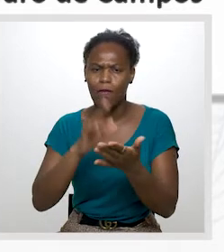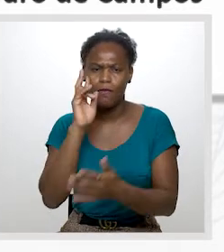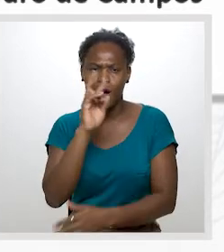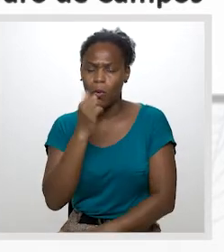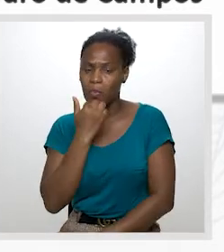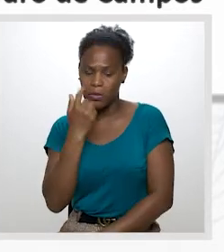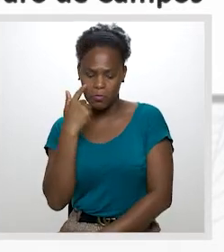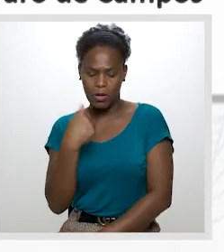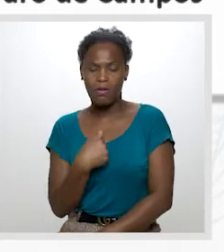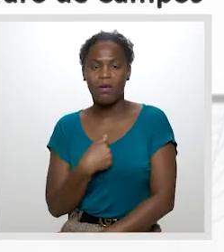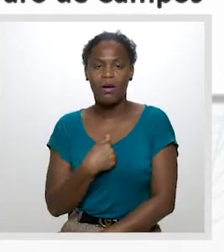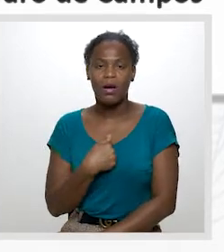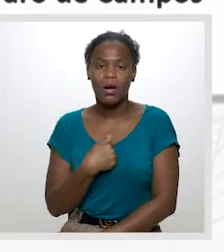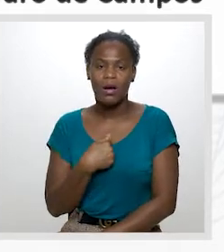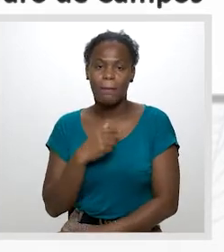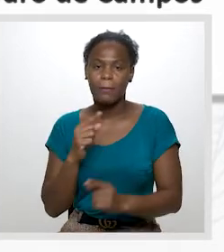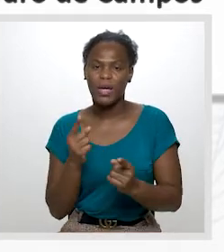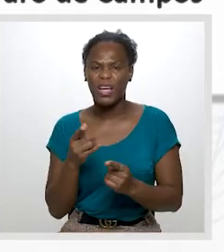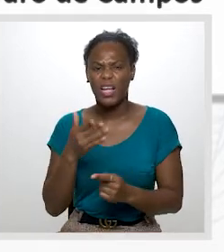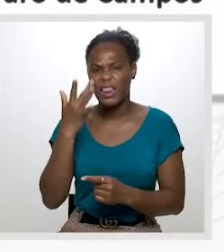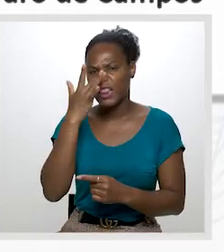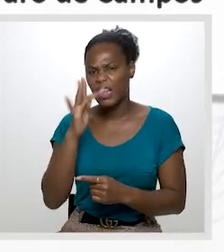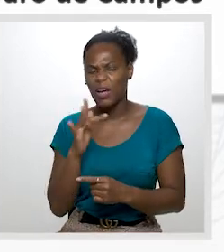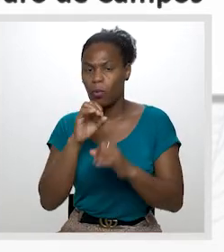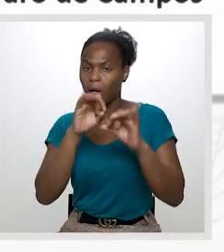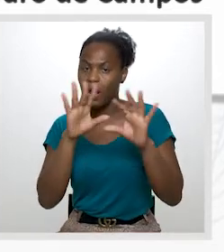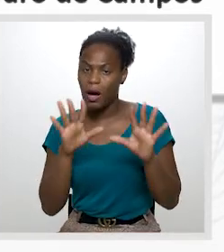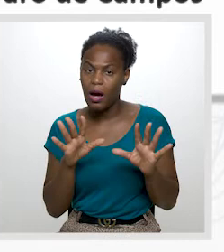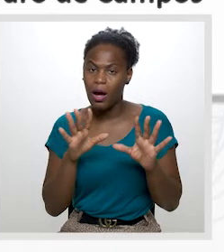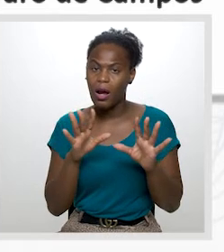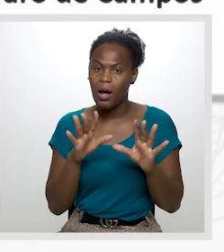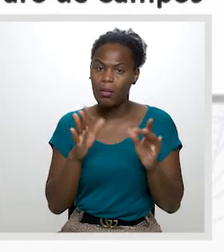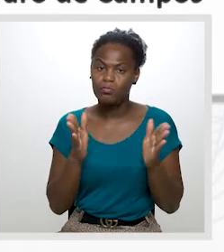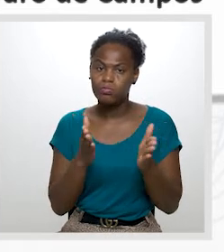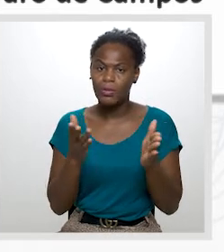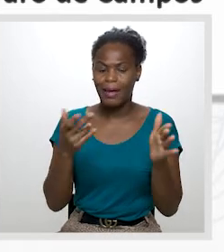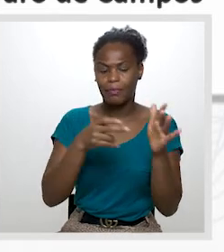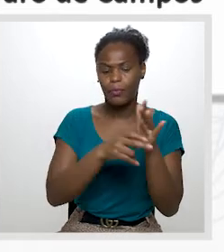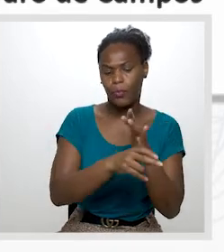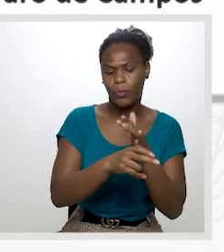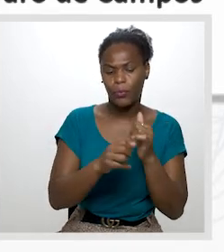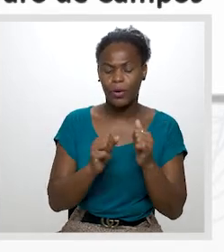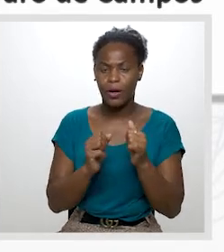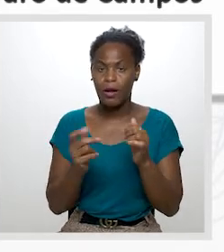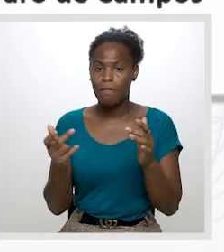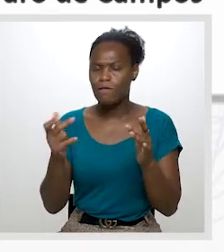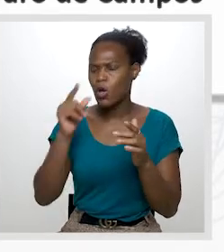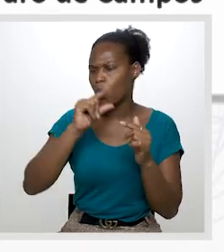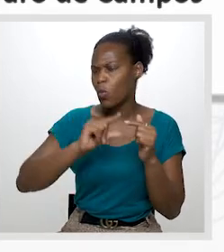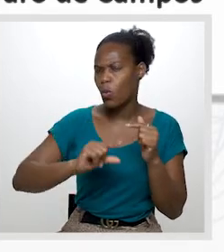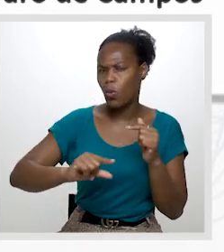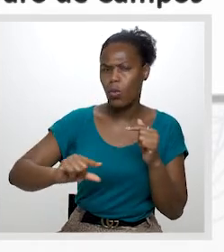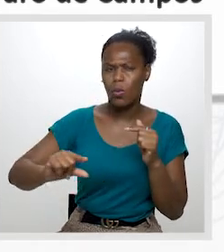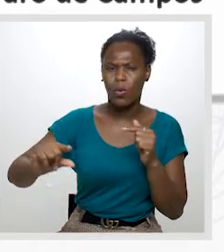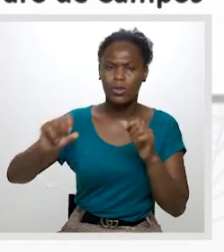olho e contento-me ver, pequeno, negro e claro, um paquete entrando. Vai